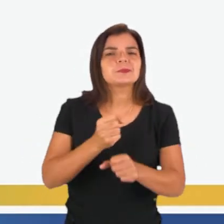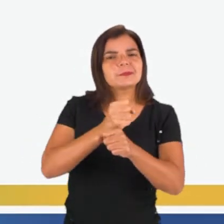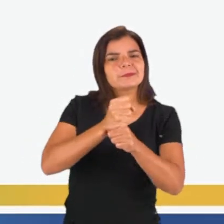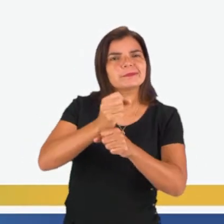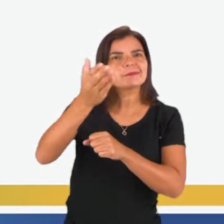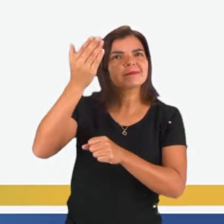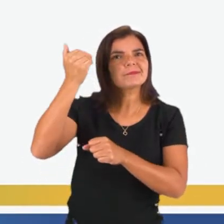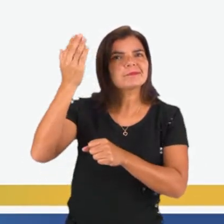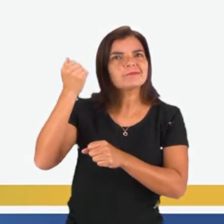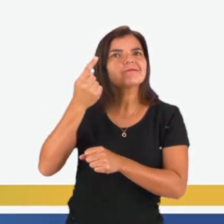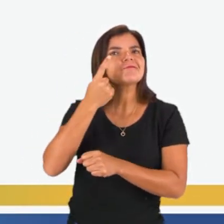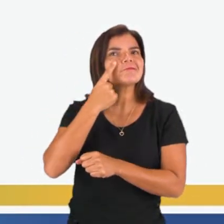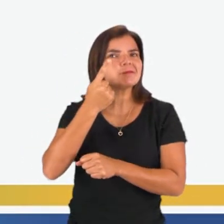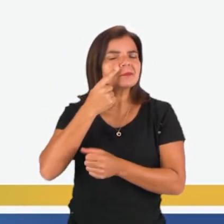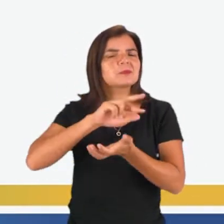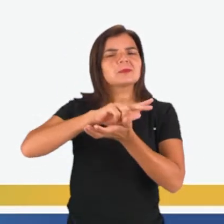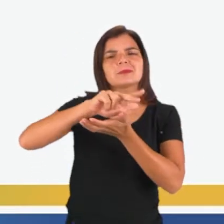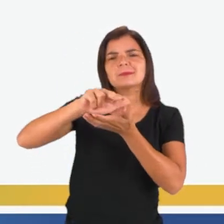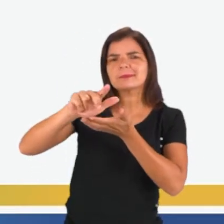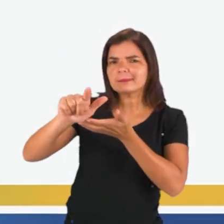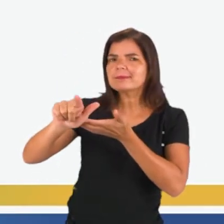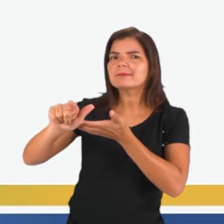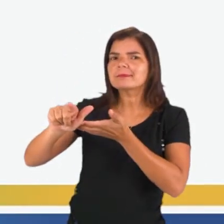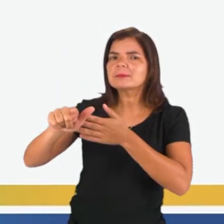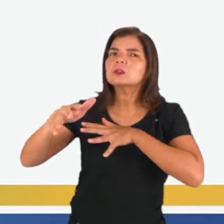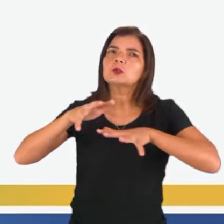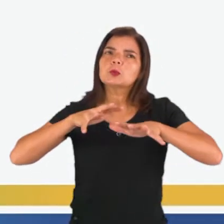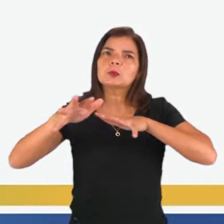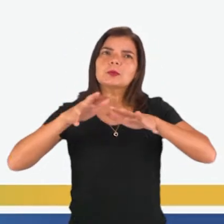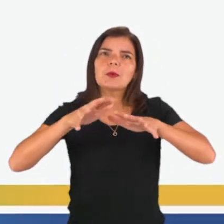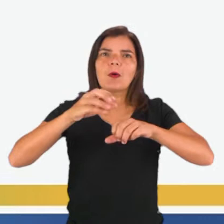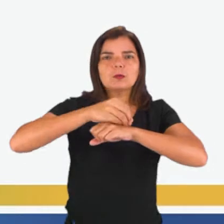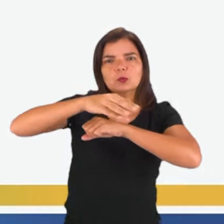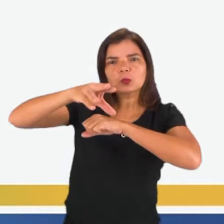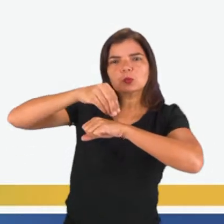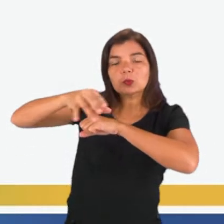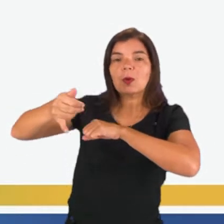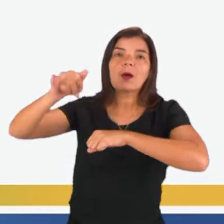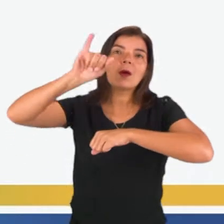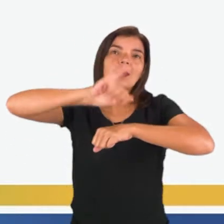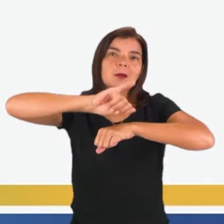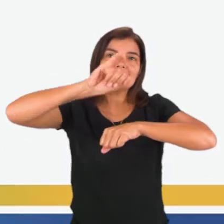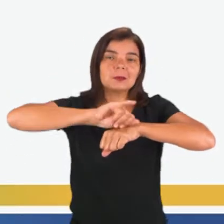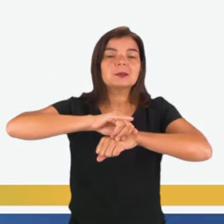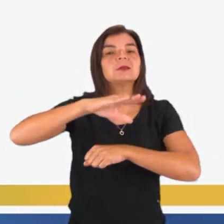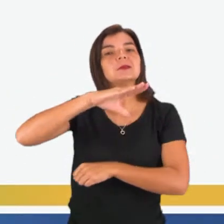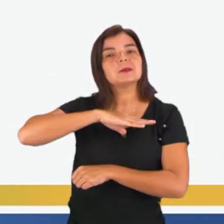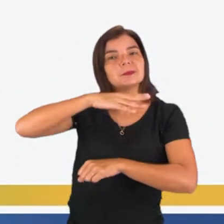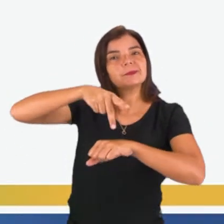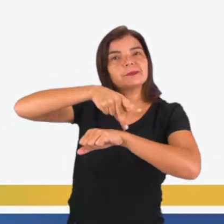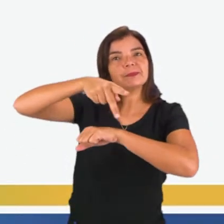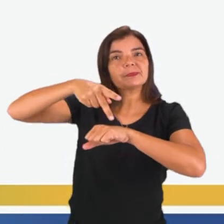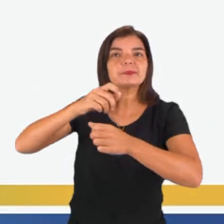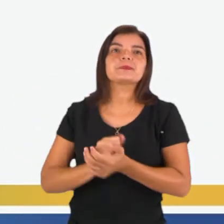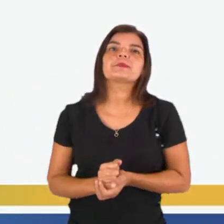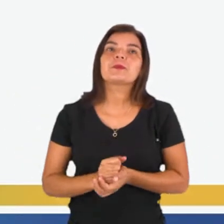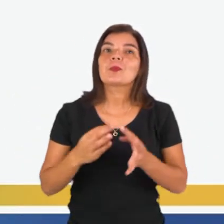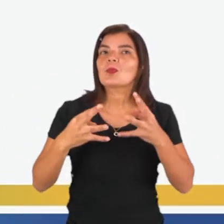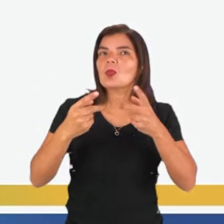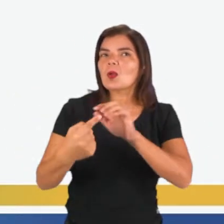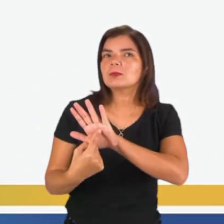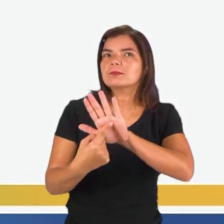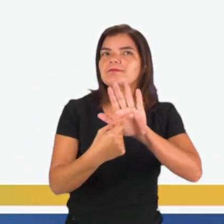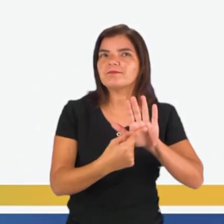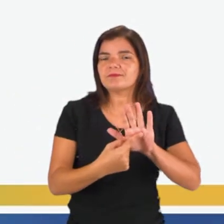passado, nos deparamos com as diversas manifestações que se espalham pelas capitais e cidades do país.